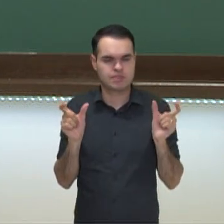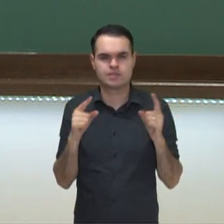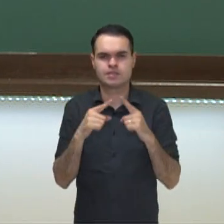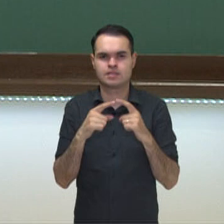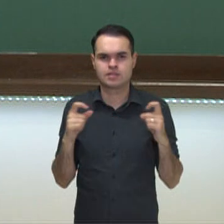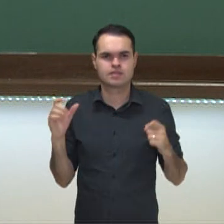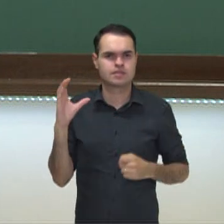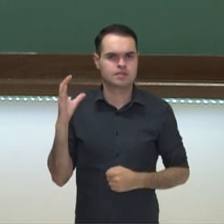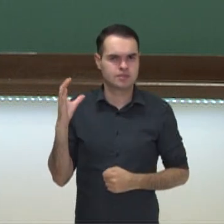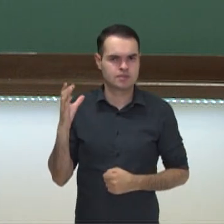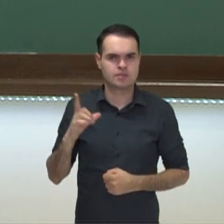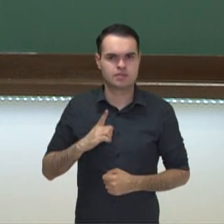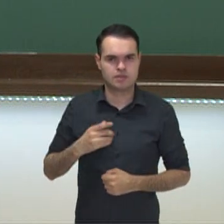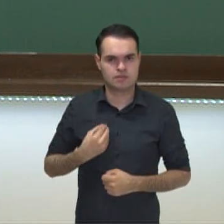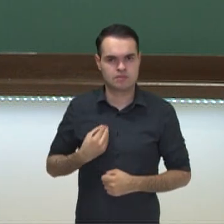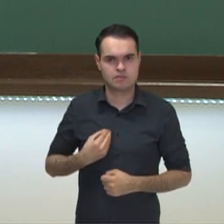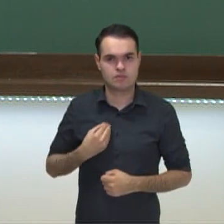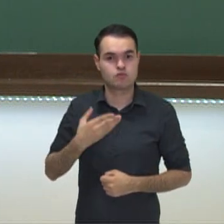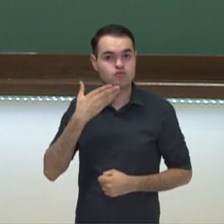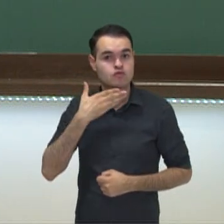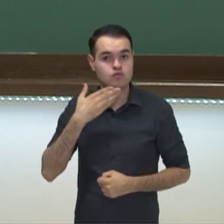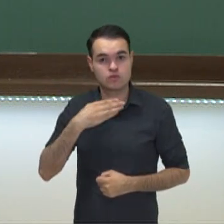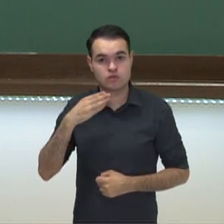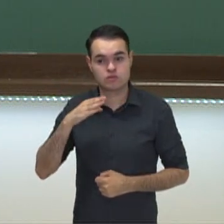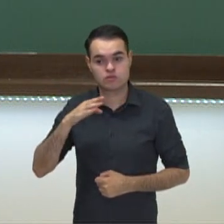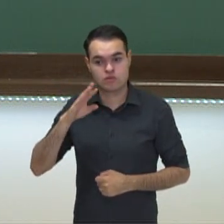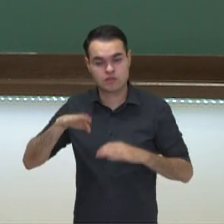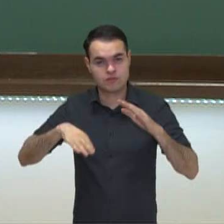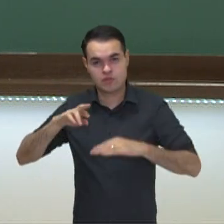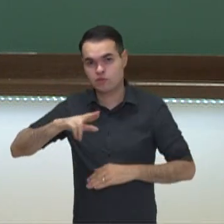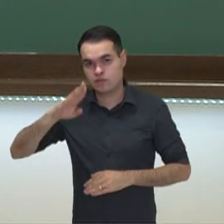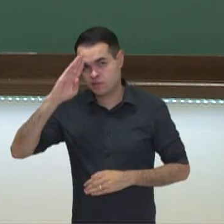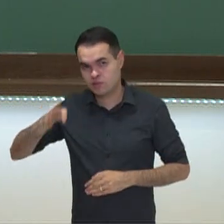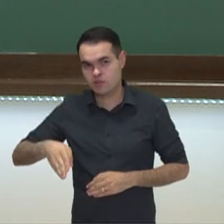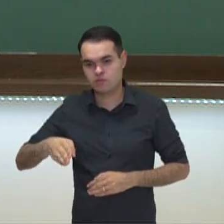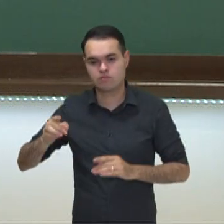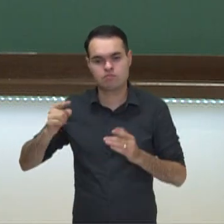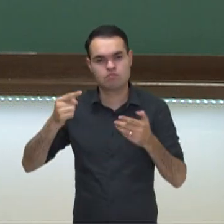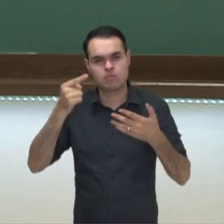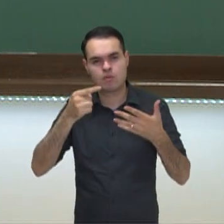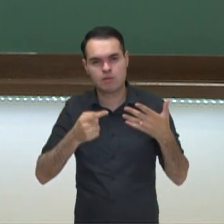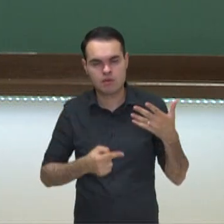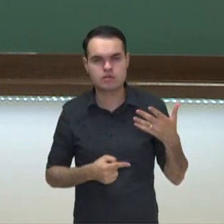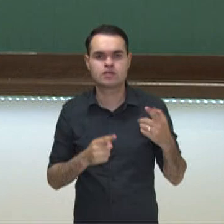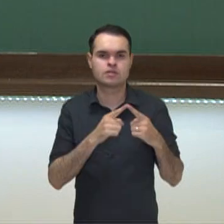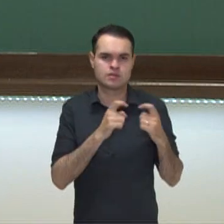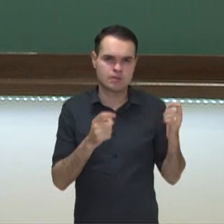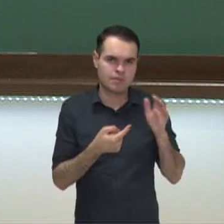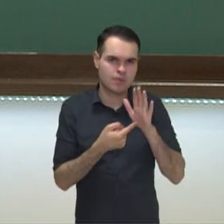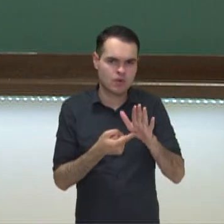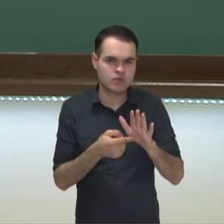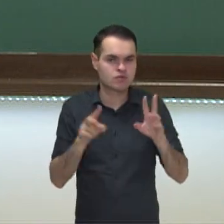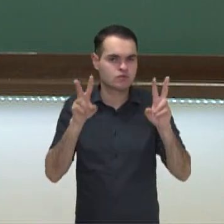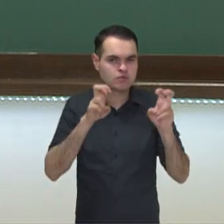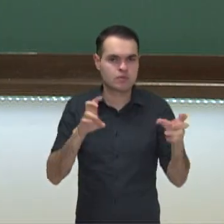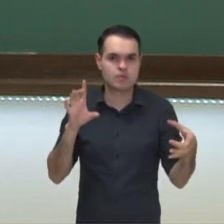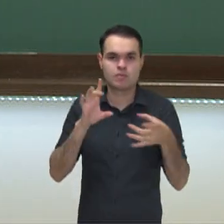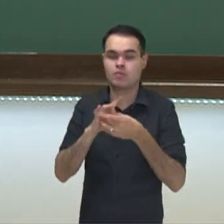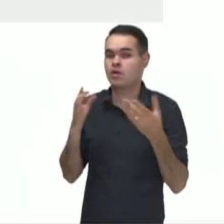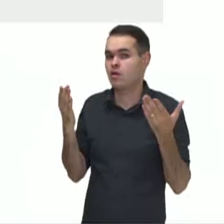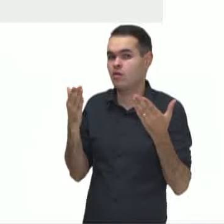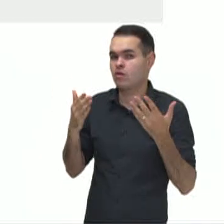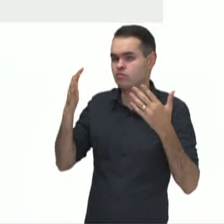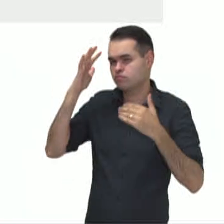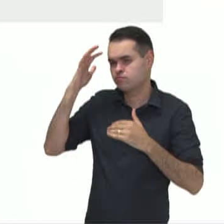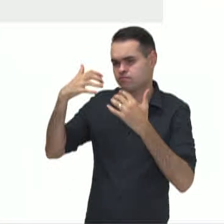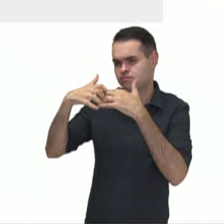científicos, a presença ali do discurso indireto do que apontam algumas pesquisas, alguns cientistas. E sobre isso vamos refletir.